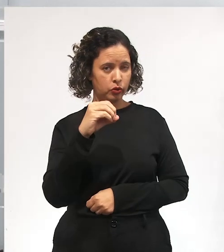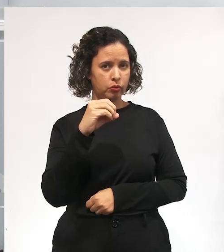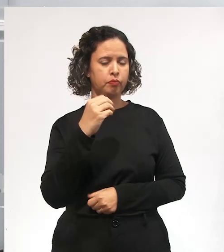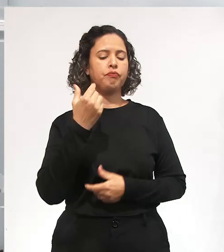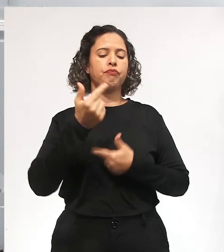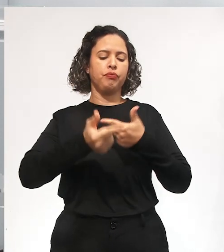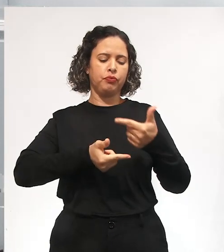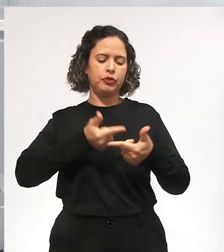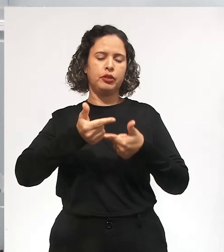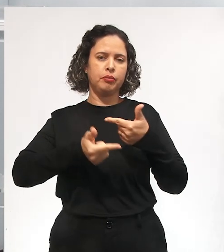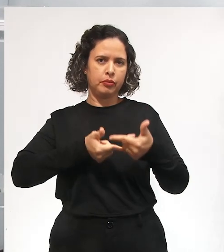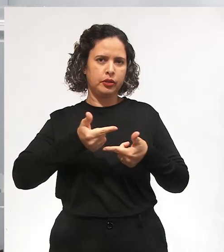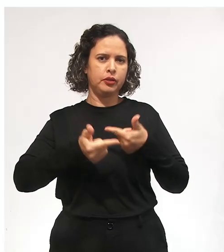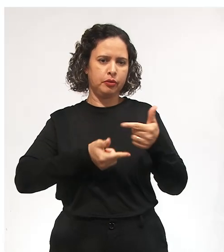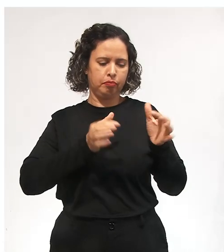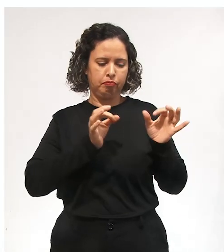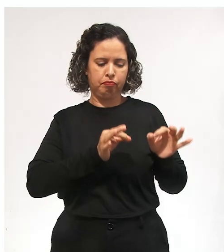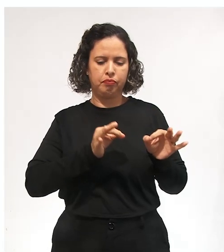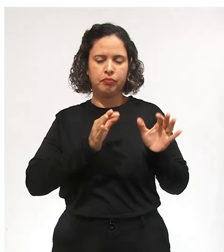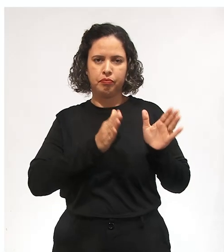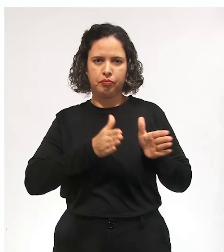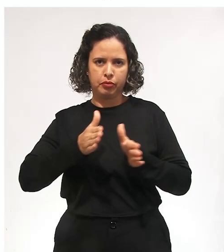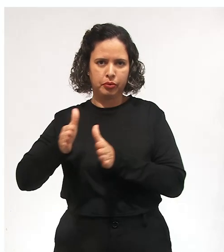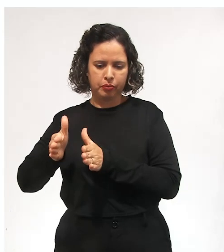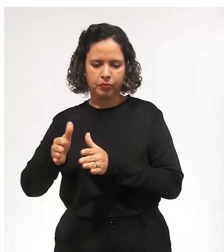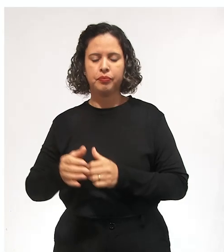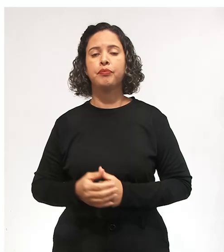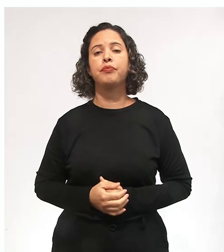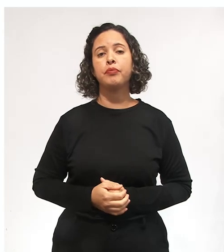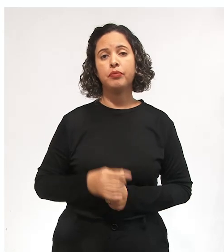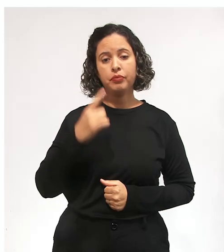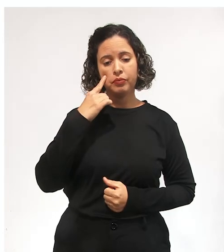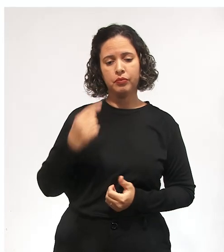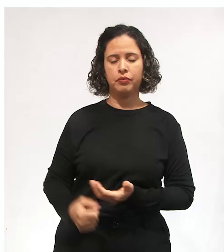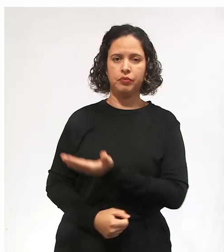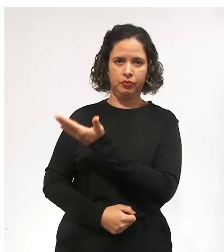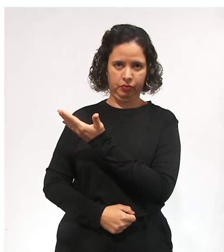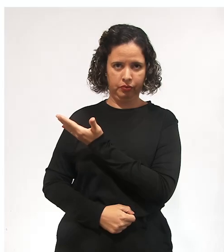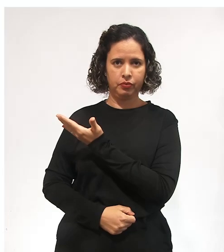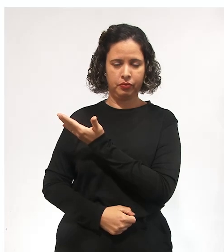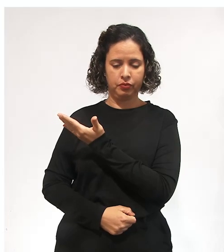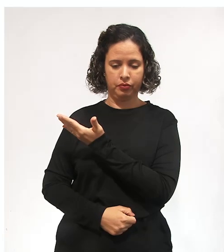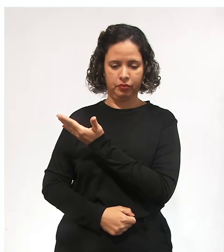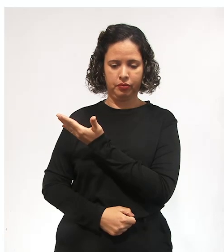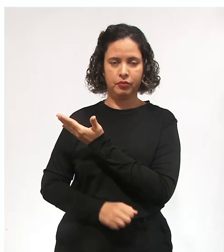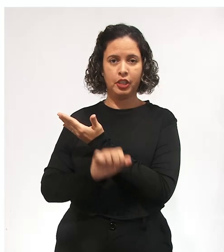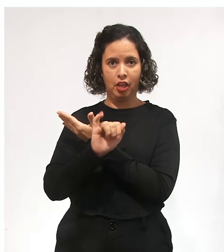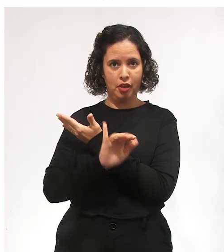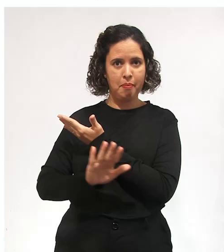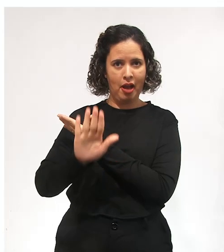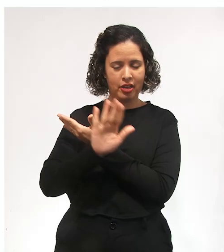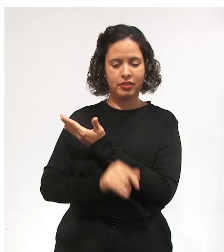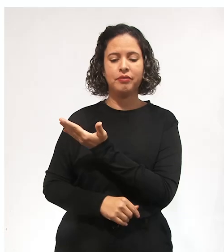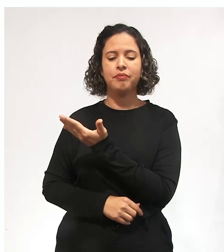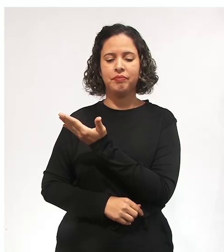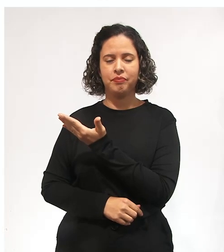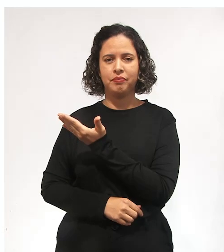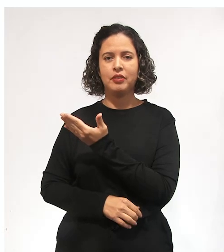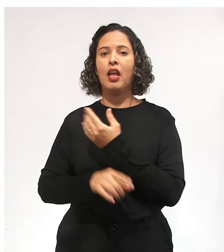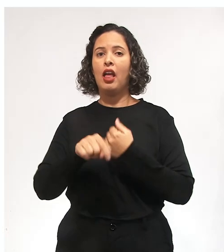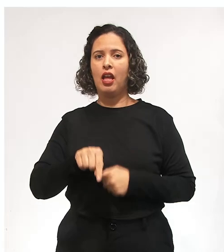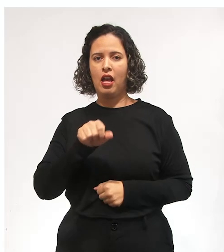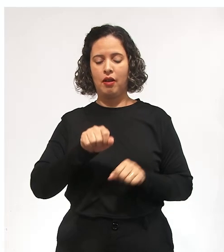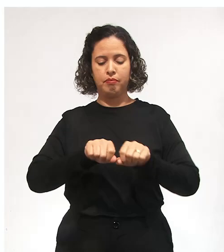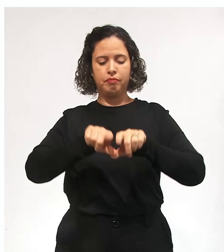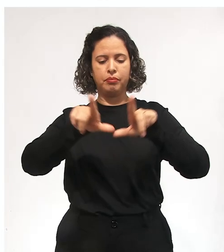trabalhe, né? Vamos dizer assim. Aqui eu vou te mostrar, tu já deve conhecer, mas eu trouxe aqui uma imagem da área de